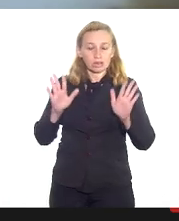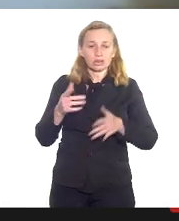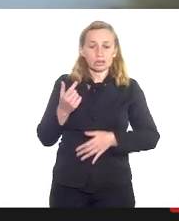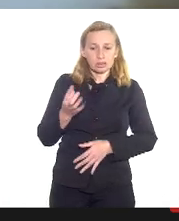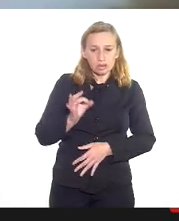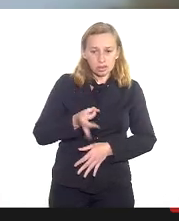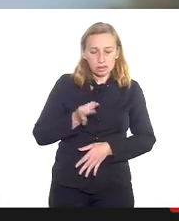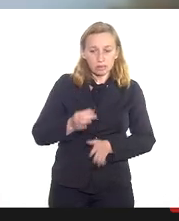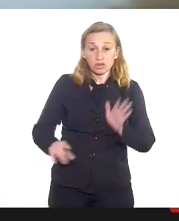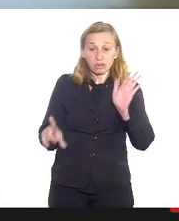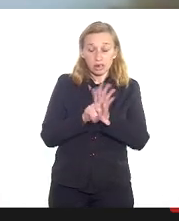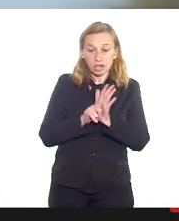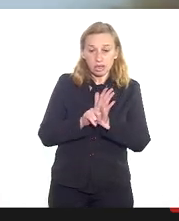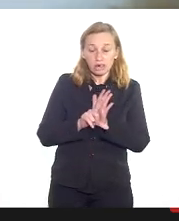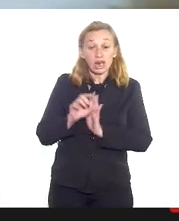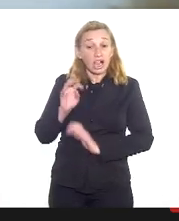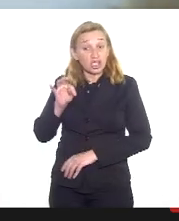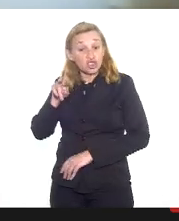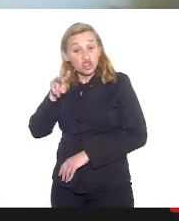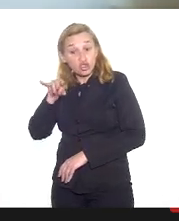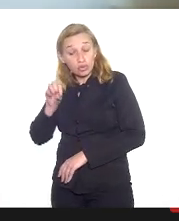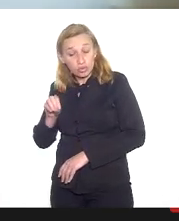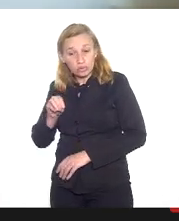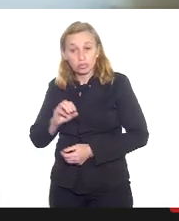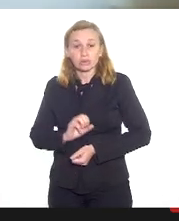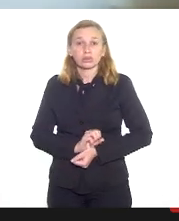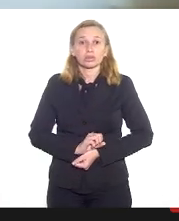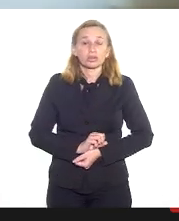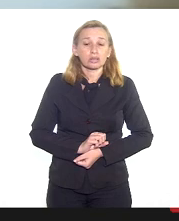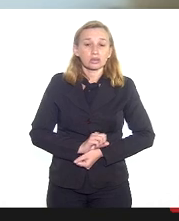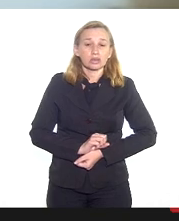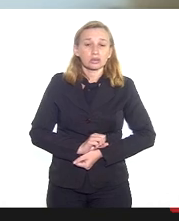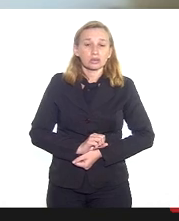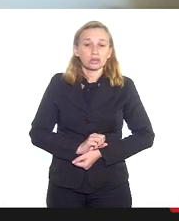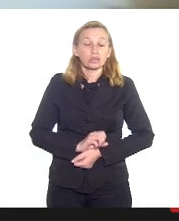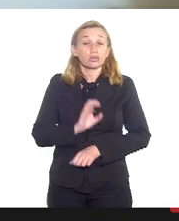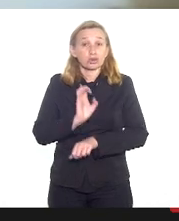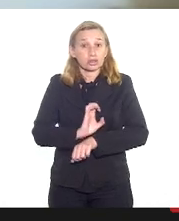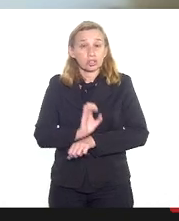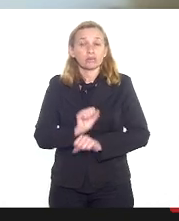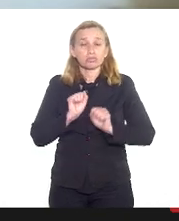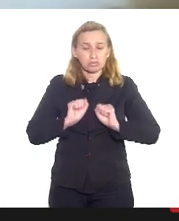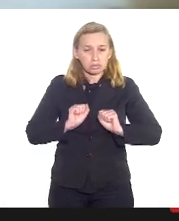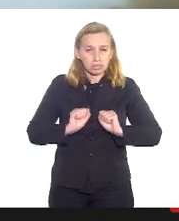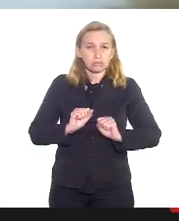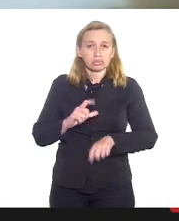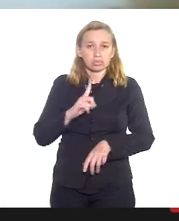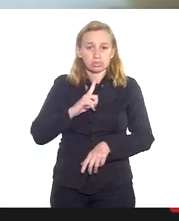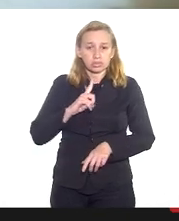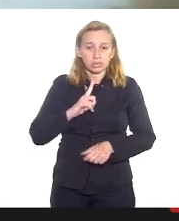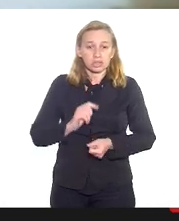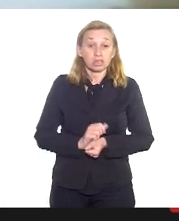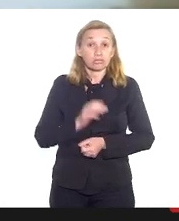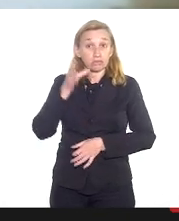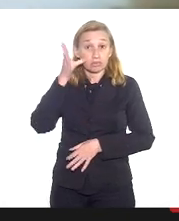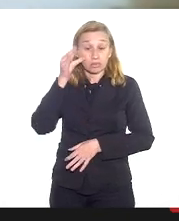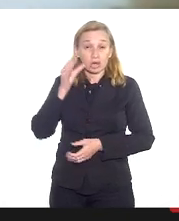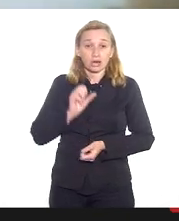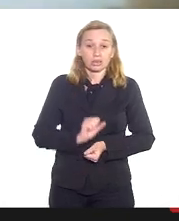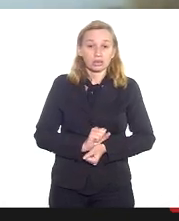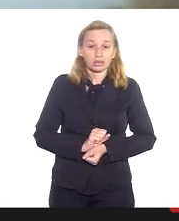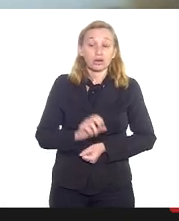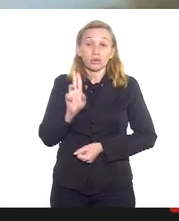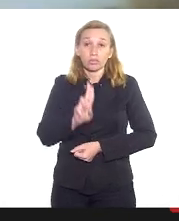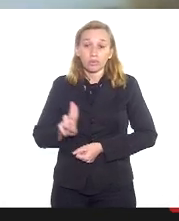legislação, de que ativos o Estado poderia ter interesse para